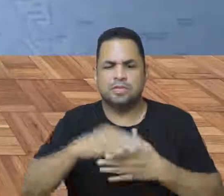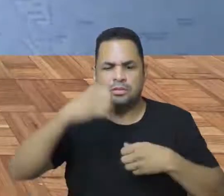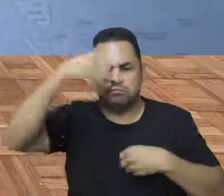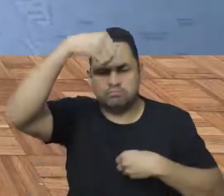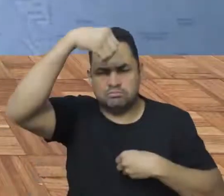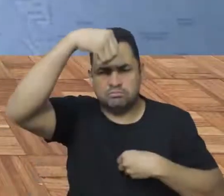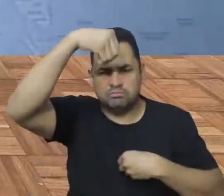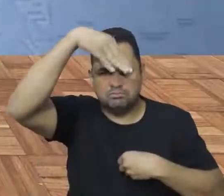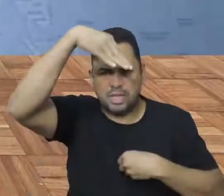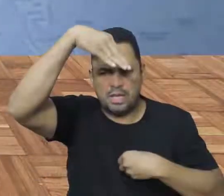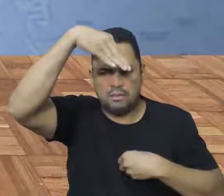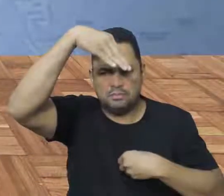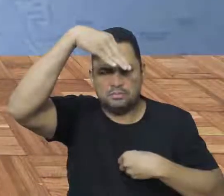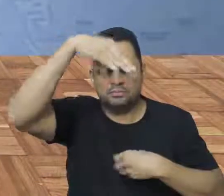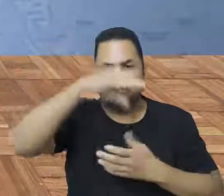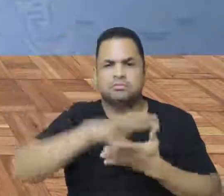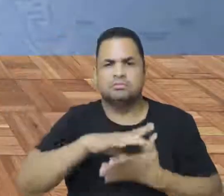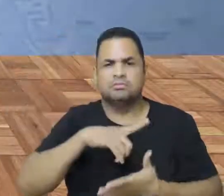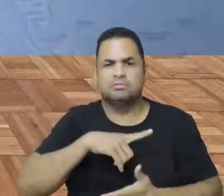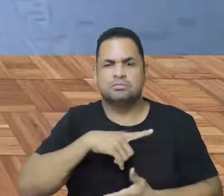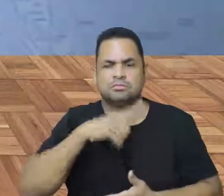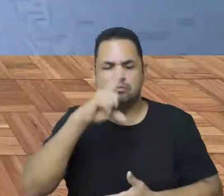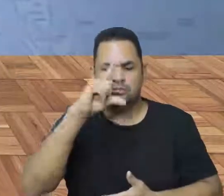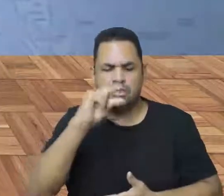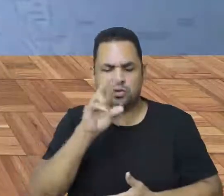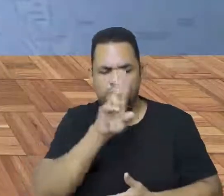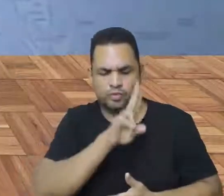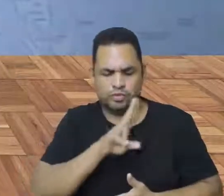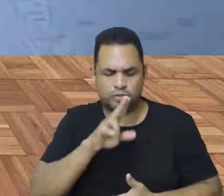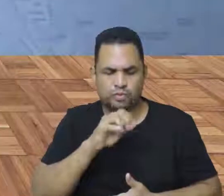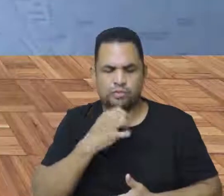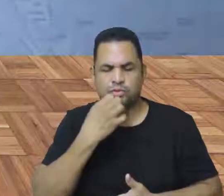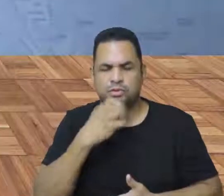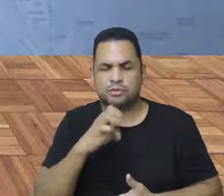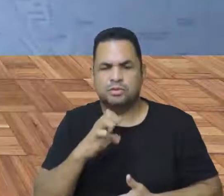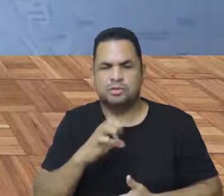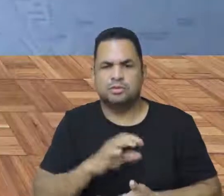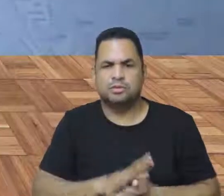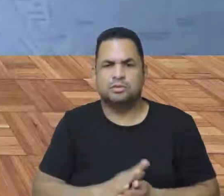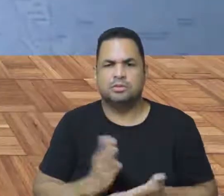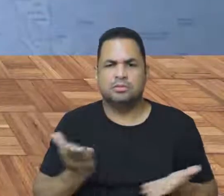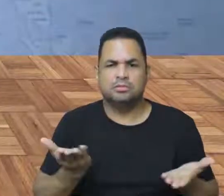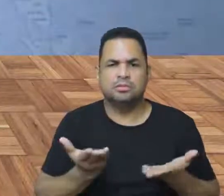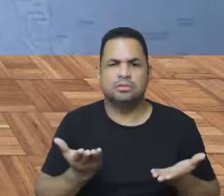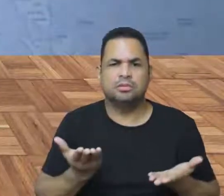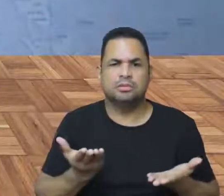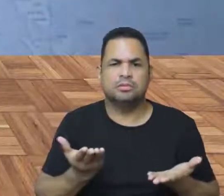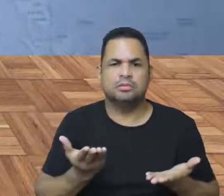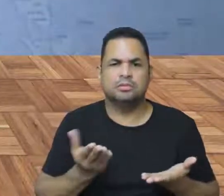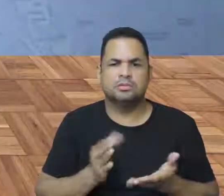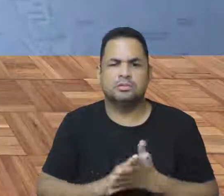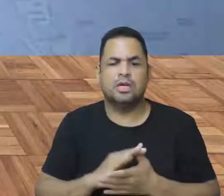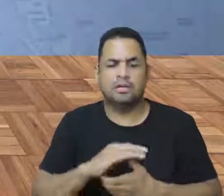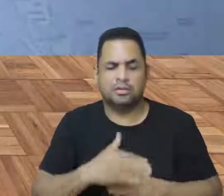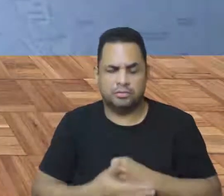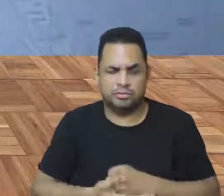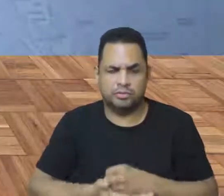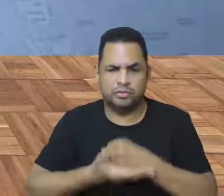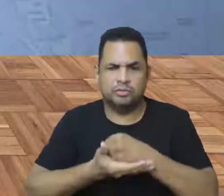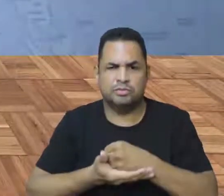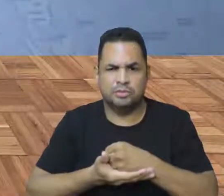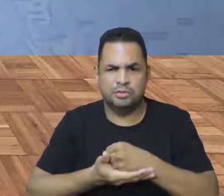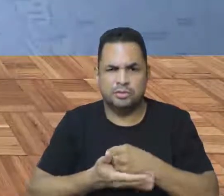lâmpadas que têm menor consumo de energia. Isso já é uma sustentabilidade.